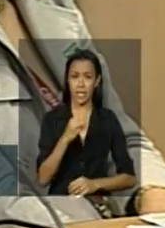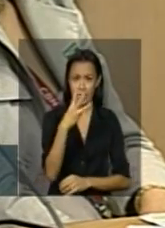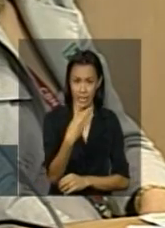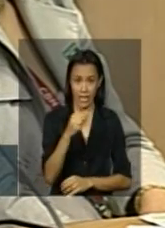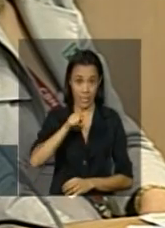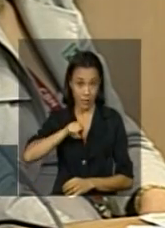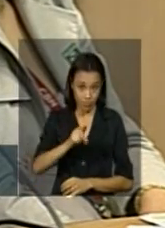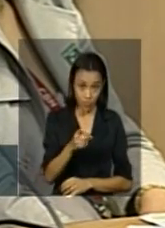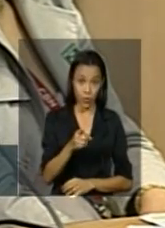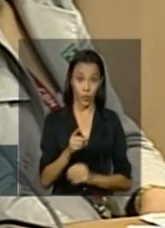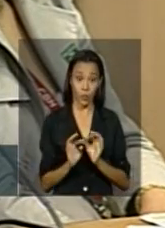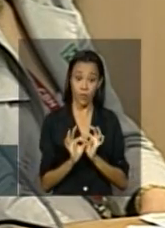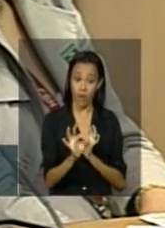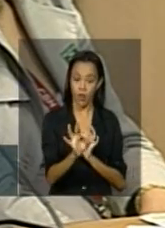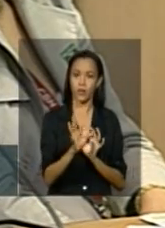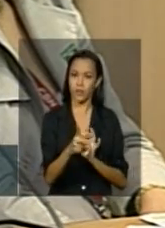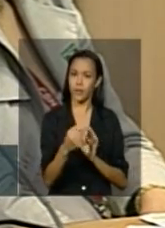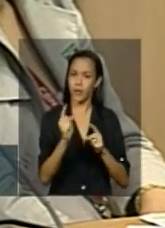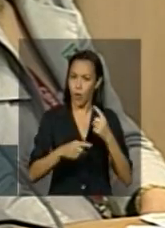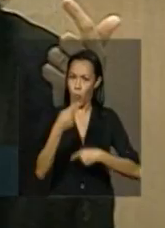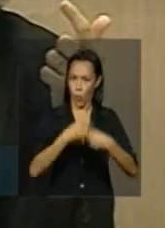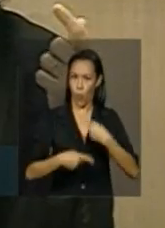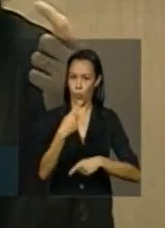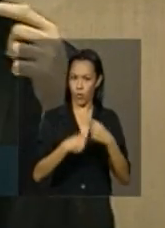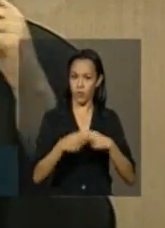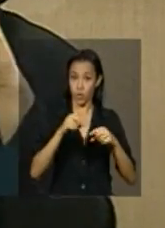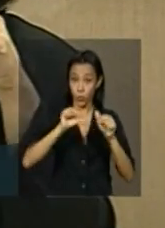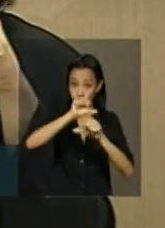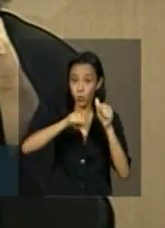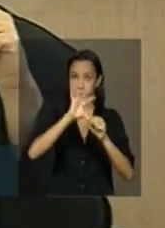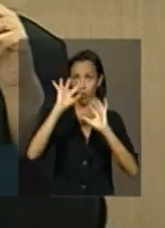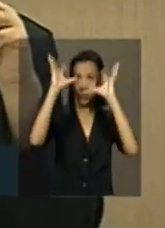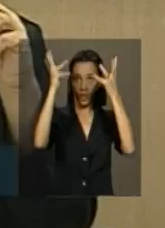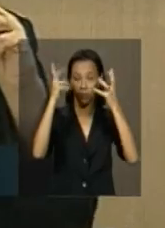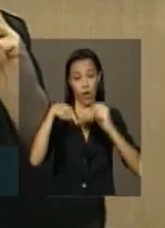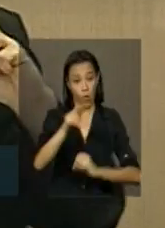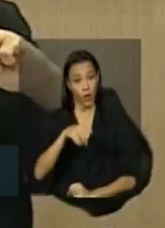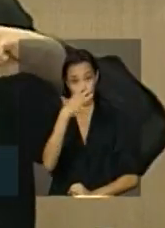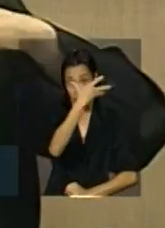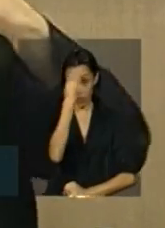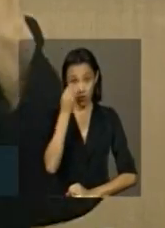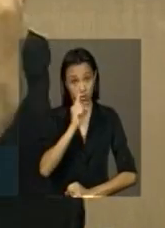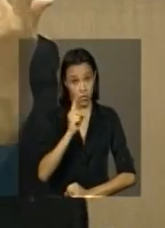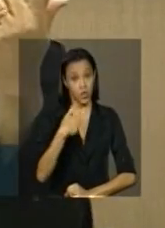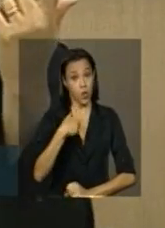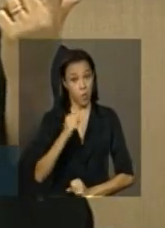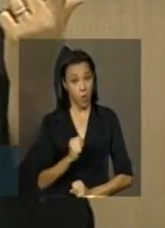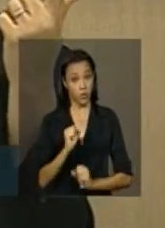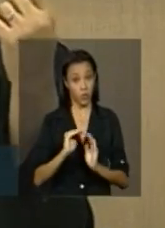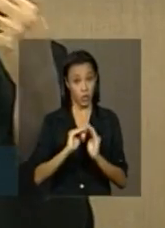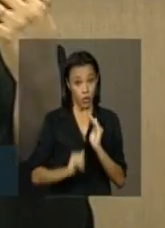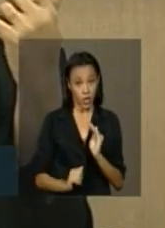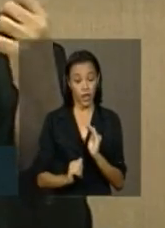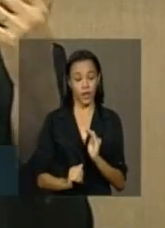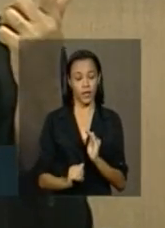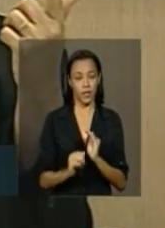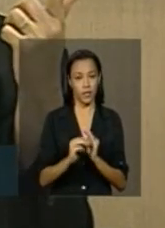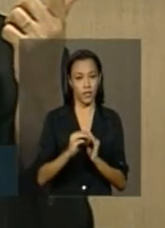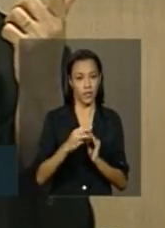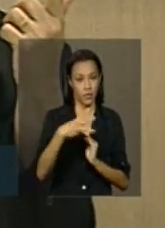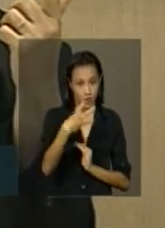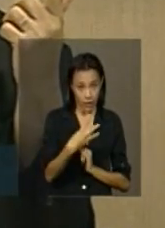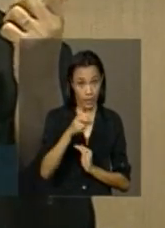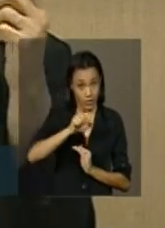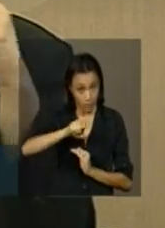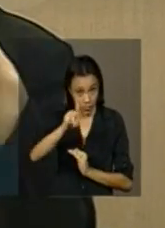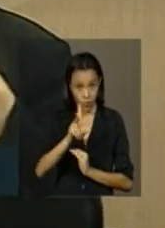de desmatamento na Amazônia segundo o Plano Nacional de mudança no clima agora não se esqueça eu posso suprimir 3000 km 3500